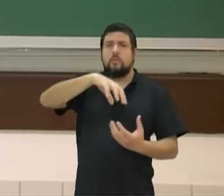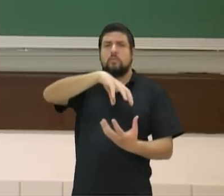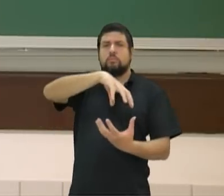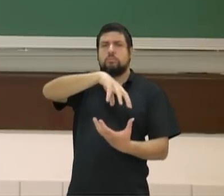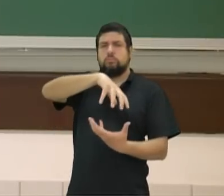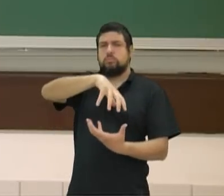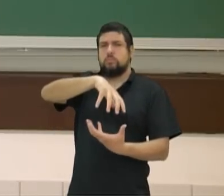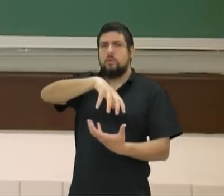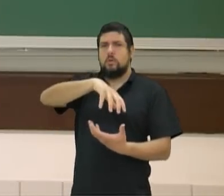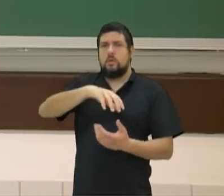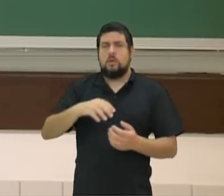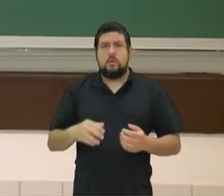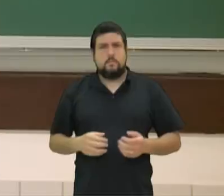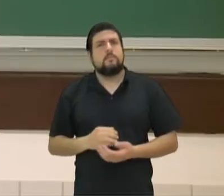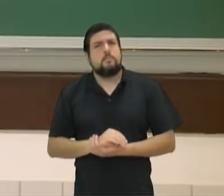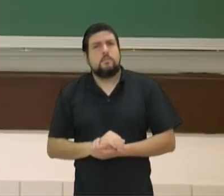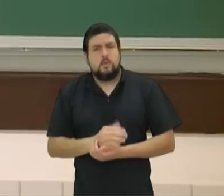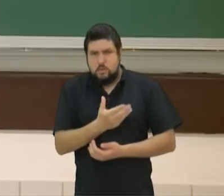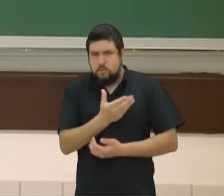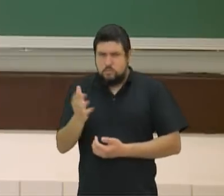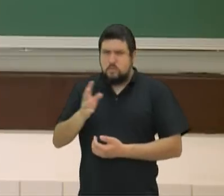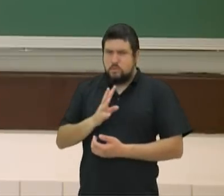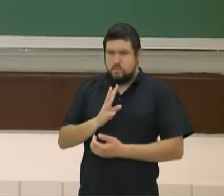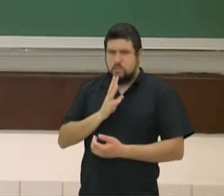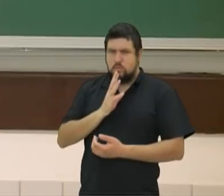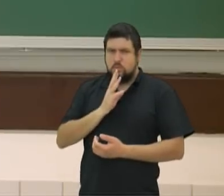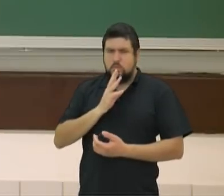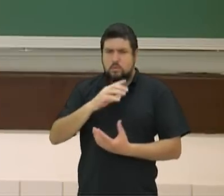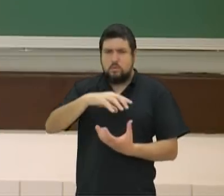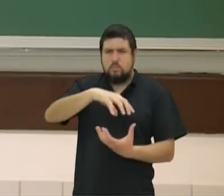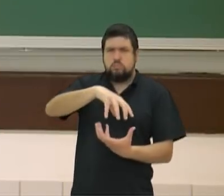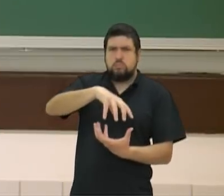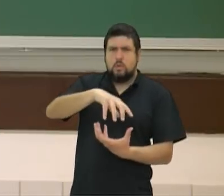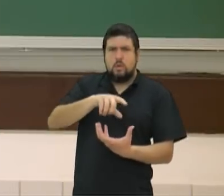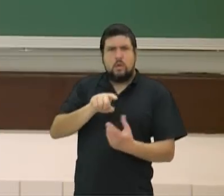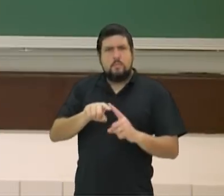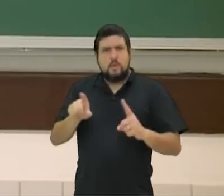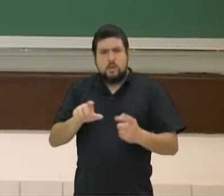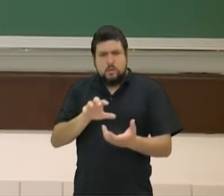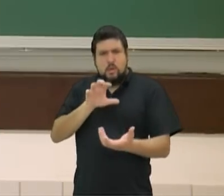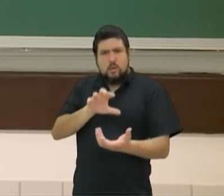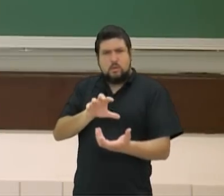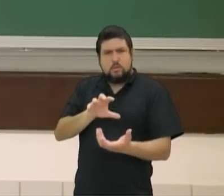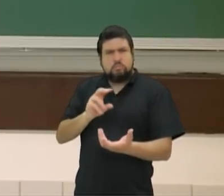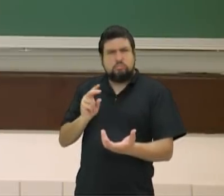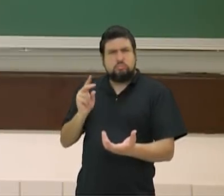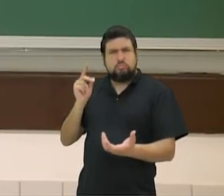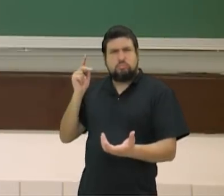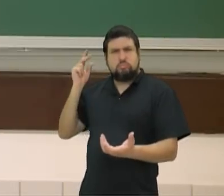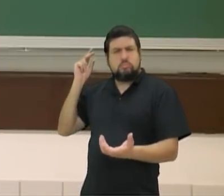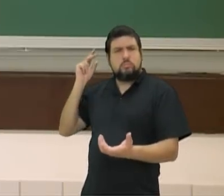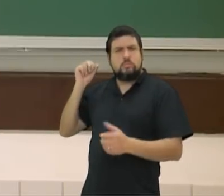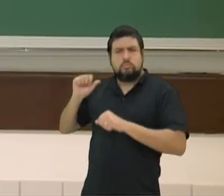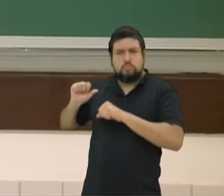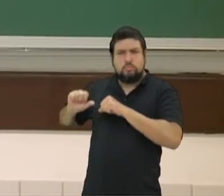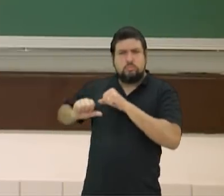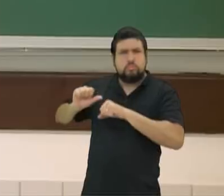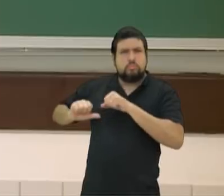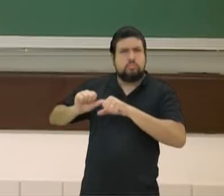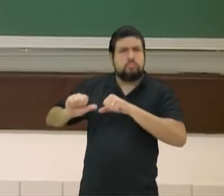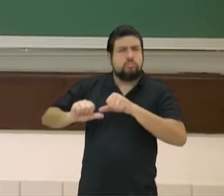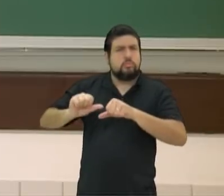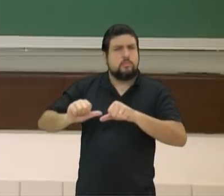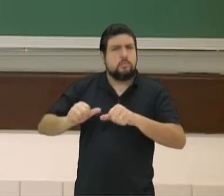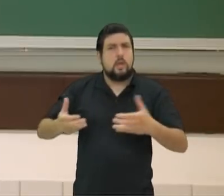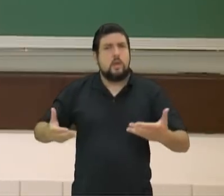é assim do jeito que a gente conhece desde sempre. Ele teve muitas modificações e é o que a gente vai aprender hoje. Mas